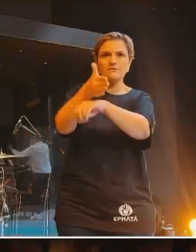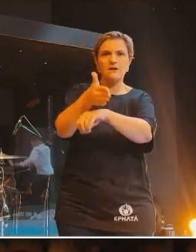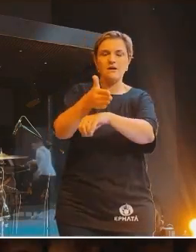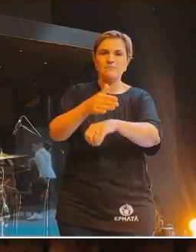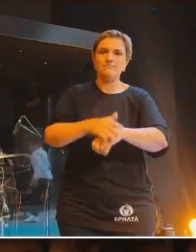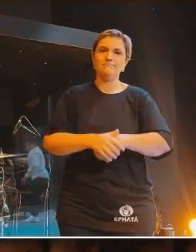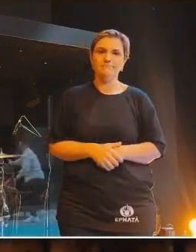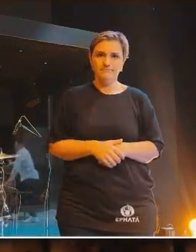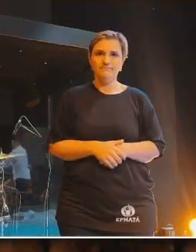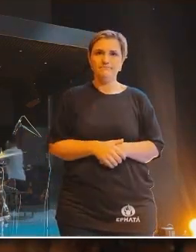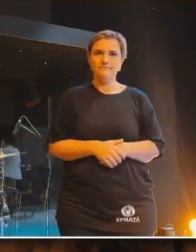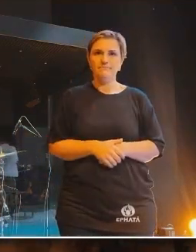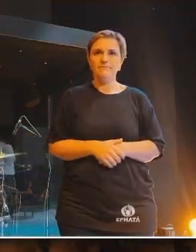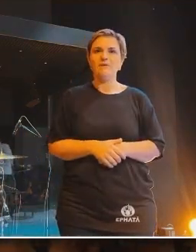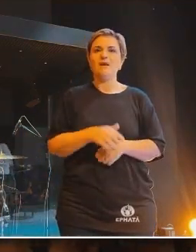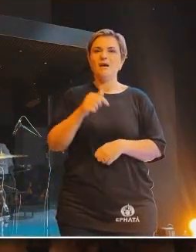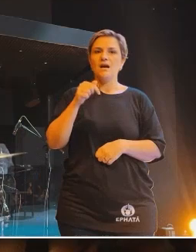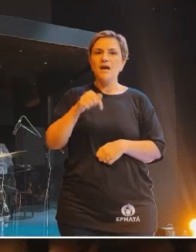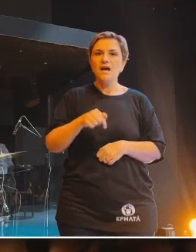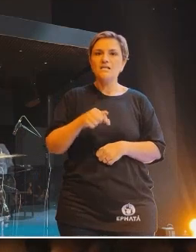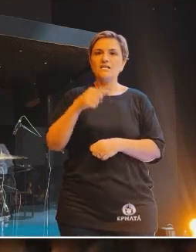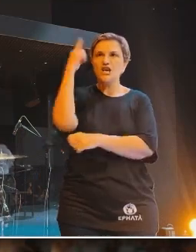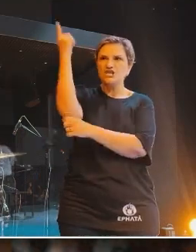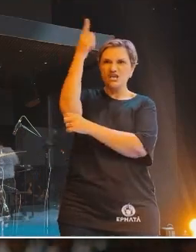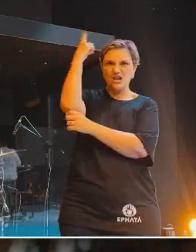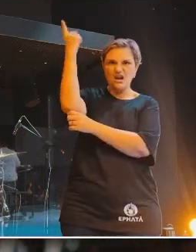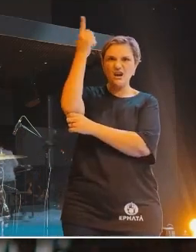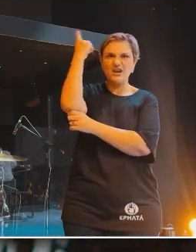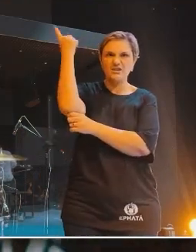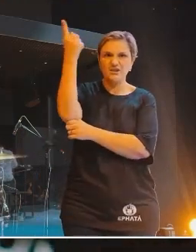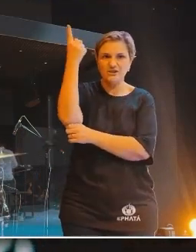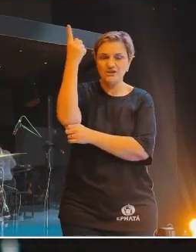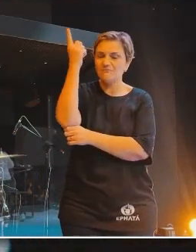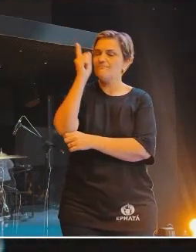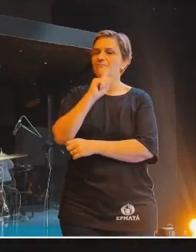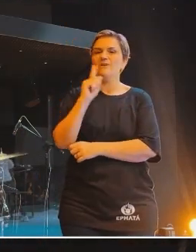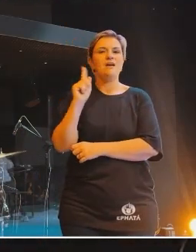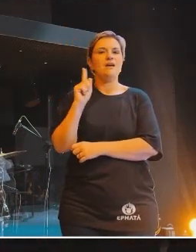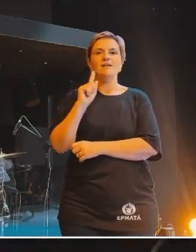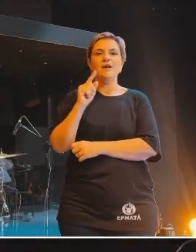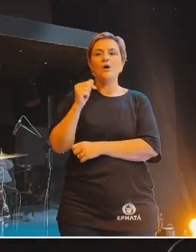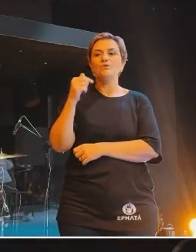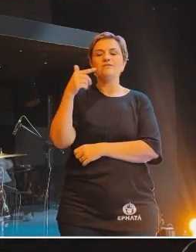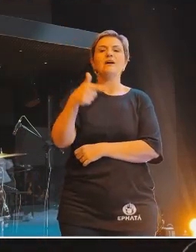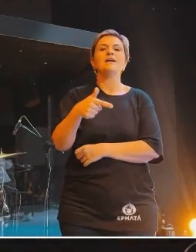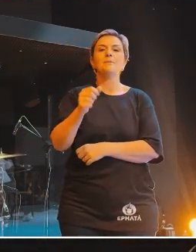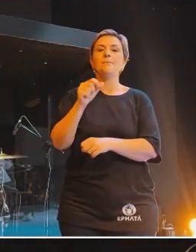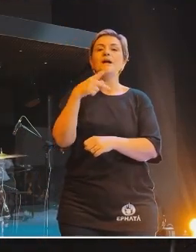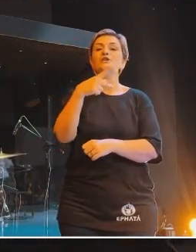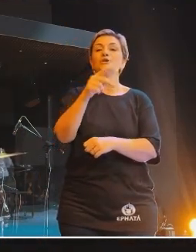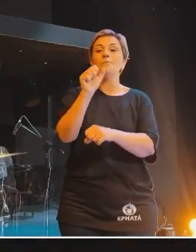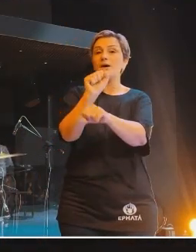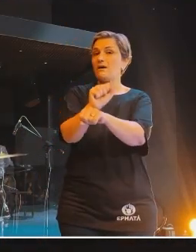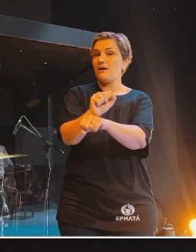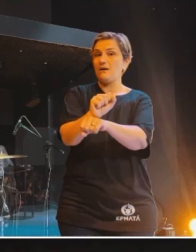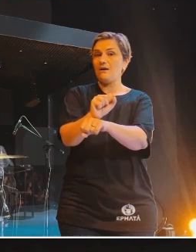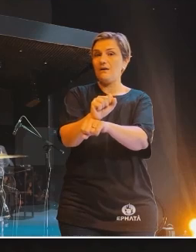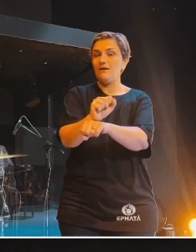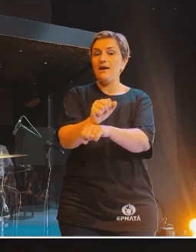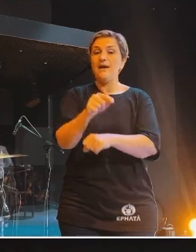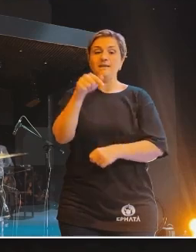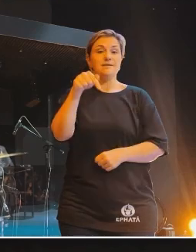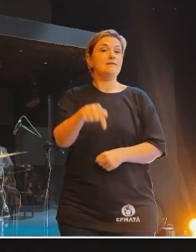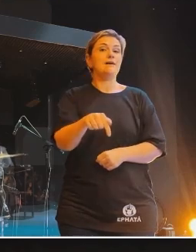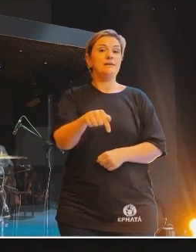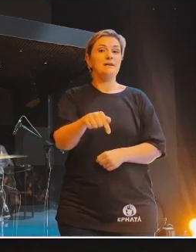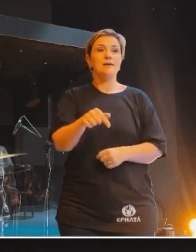enfrentar esse gigante. Ele não está aí para te parar, ele está